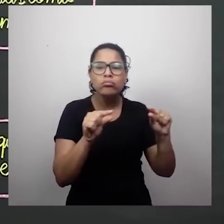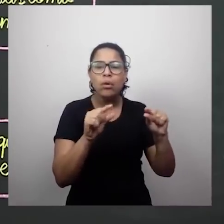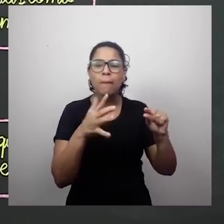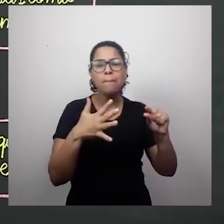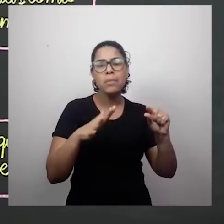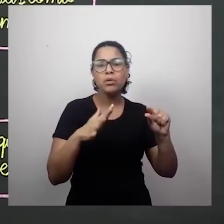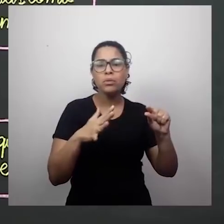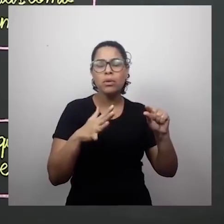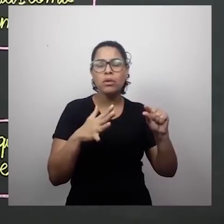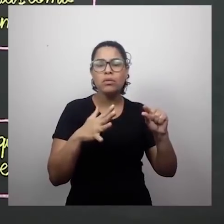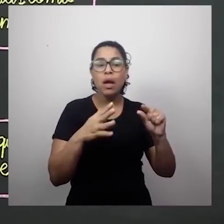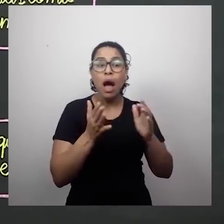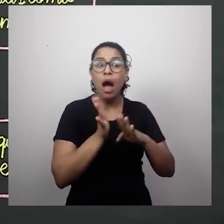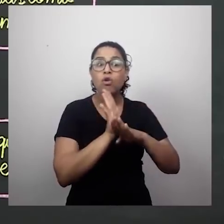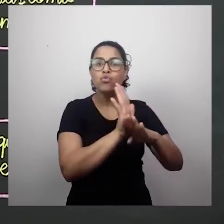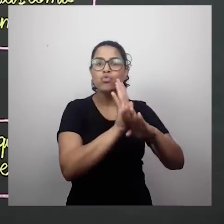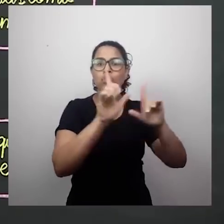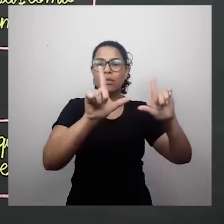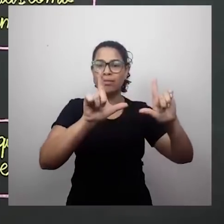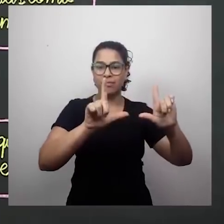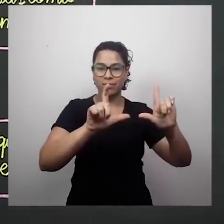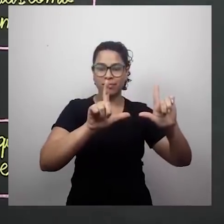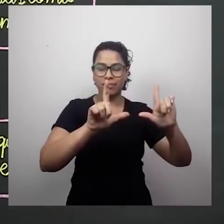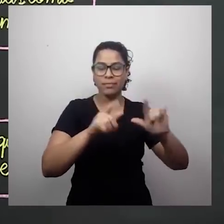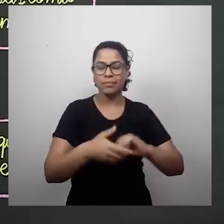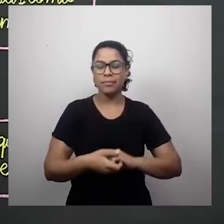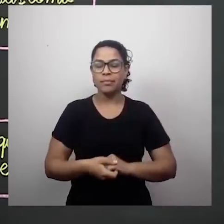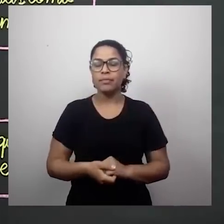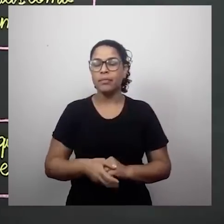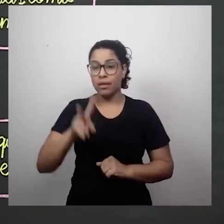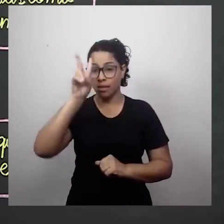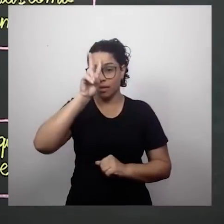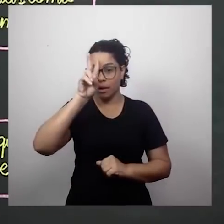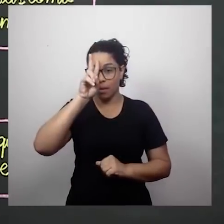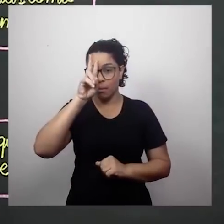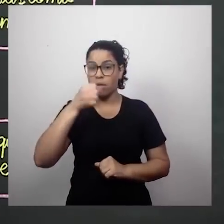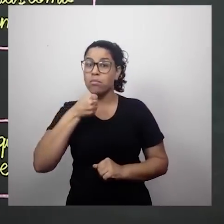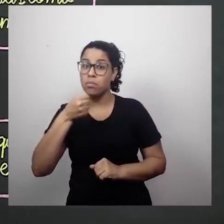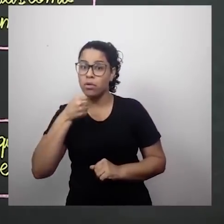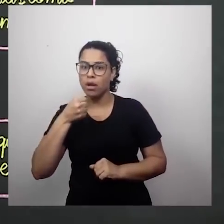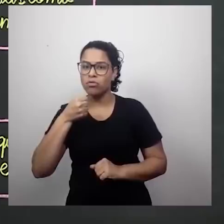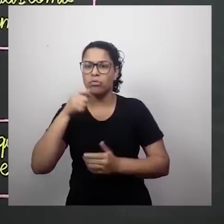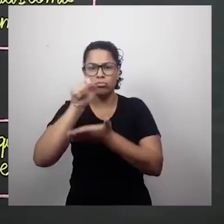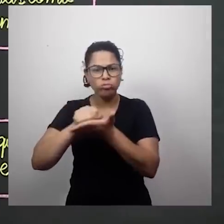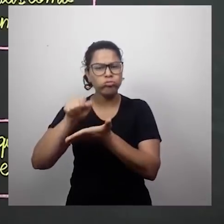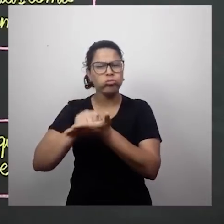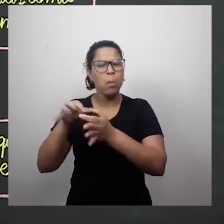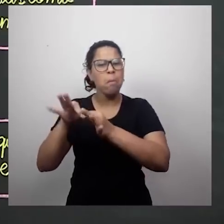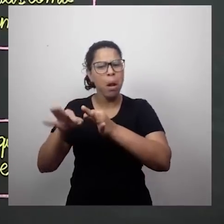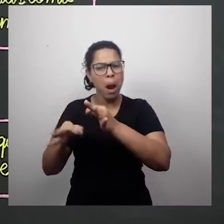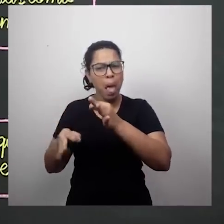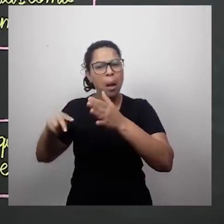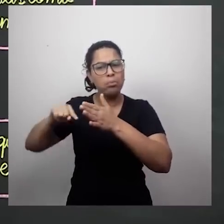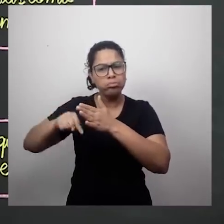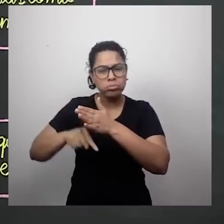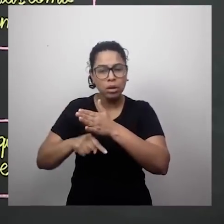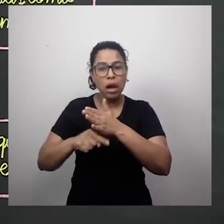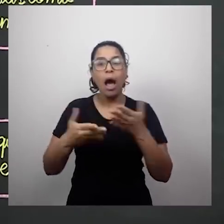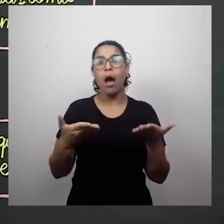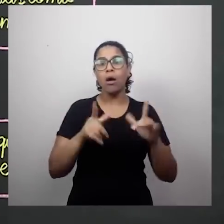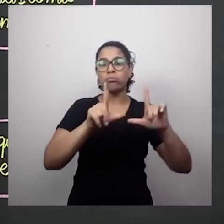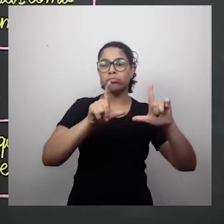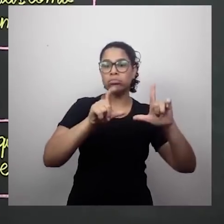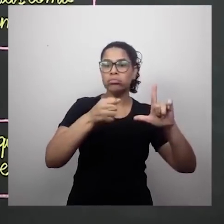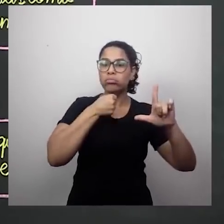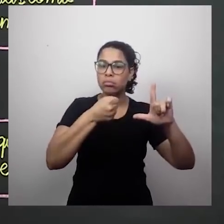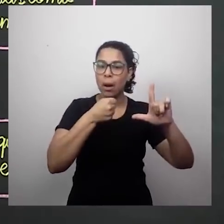complementam aquilo que está sendo visto. Porque lembra que aqui, como eu consigo escrever bastante, aprofundar bastante, aqui eu preciso ser sintético e